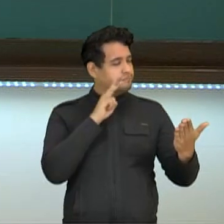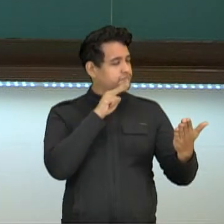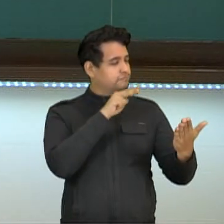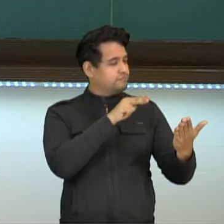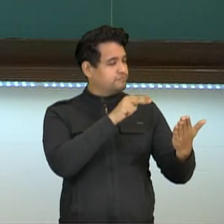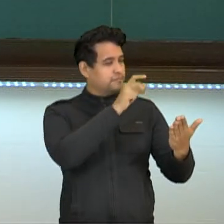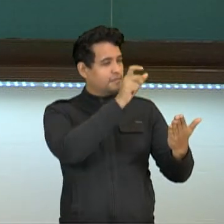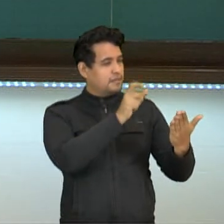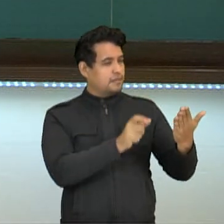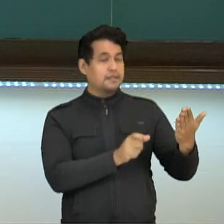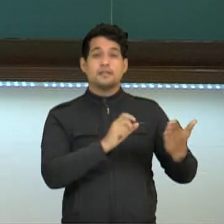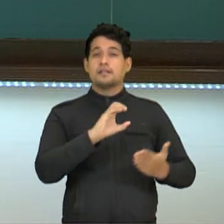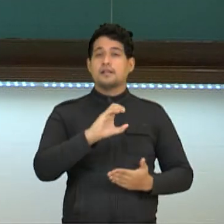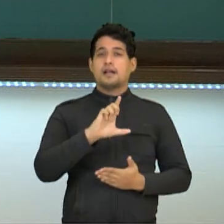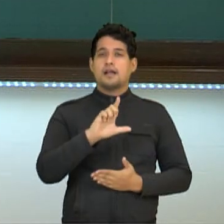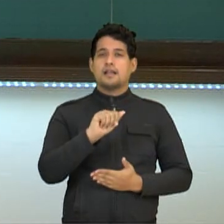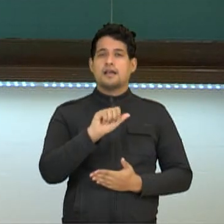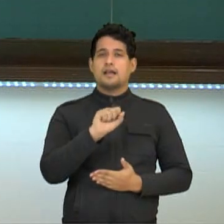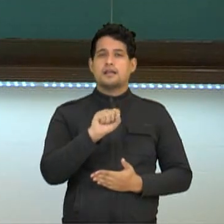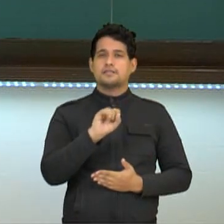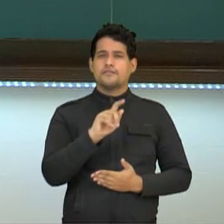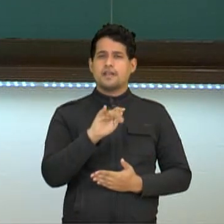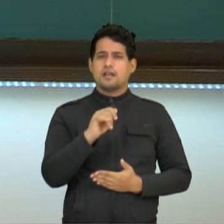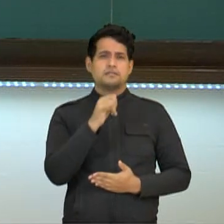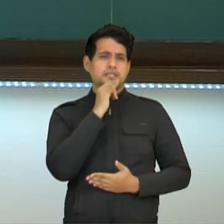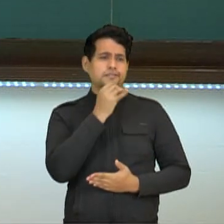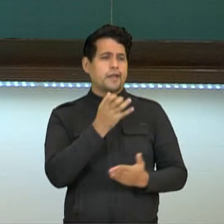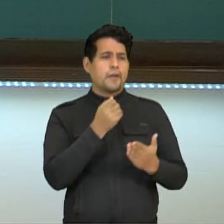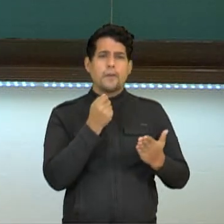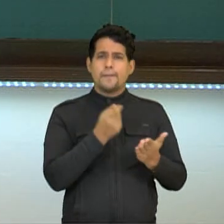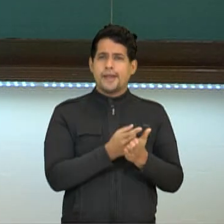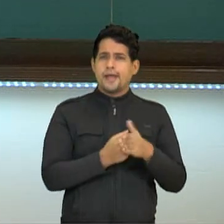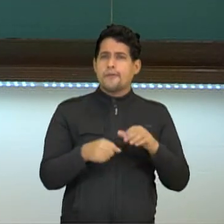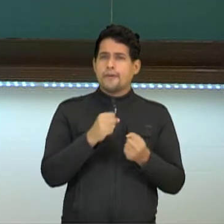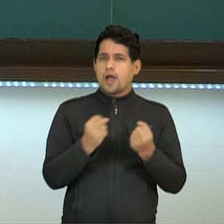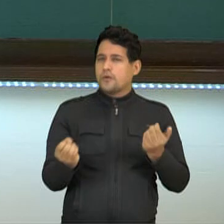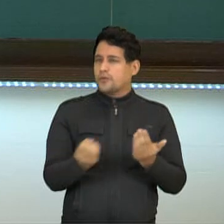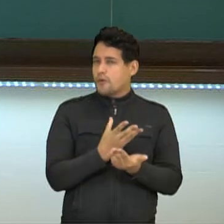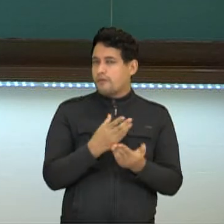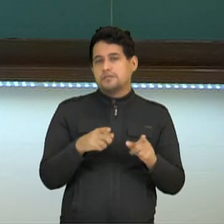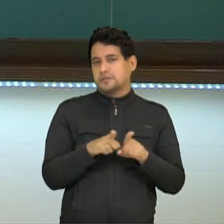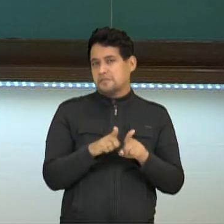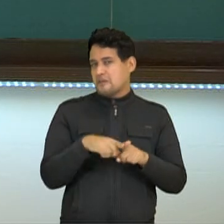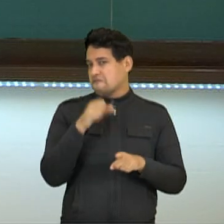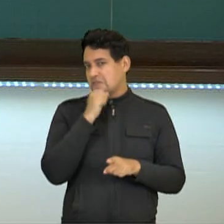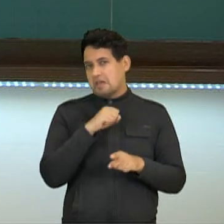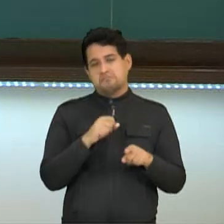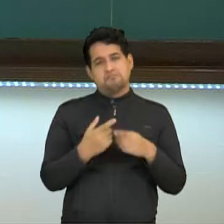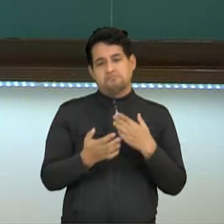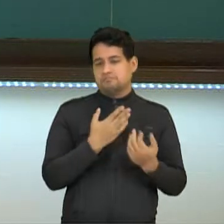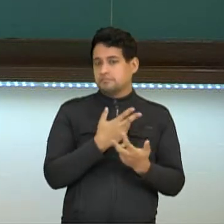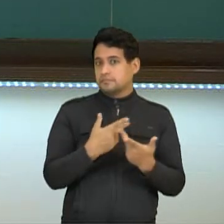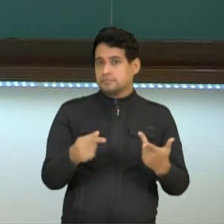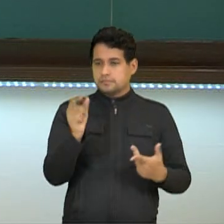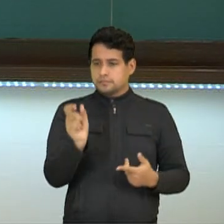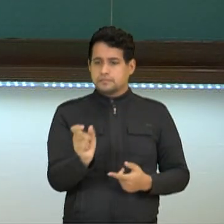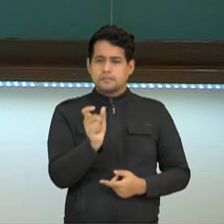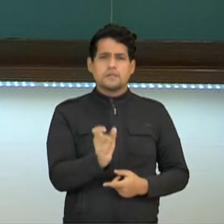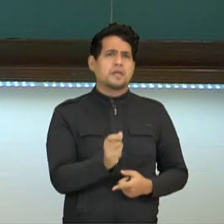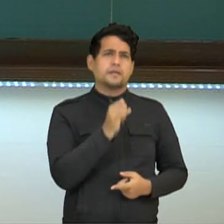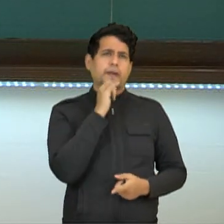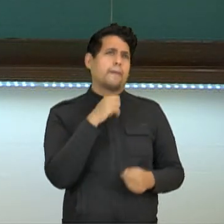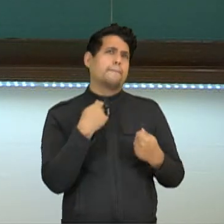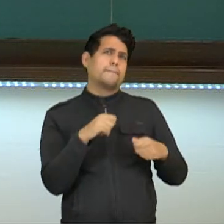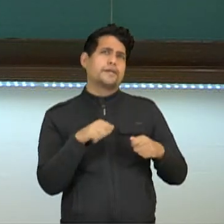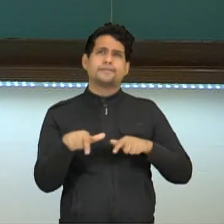os classificados. Queria comprar um carro novo? Vai lá, um carro, né? Novo, velho. Vai na parte dos classificados. Estava precisando